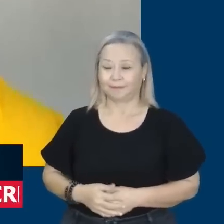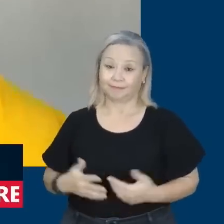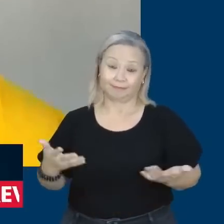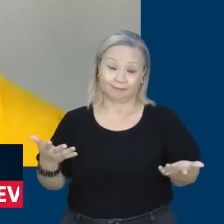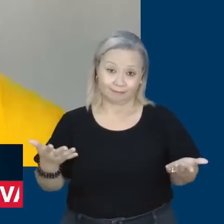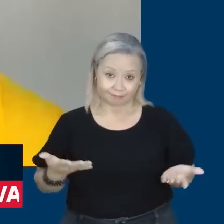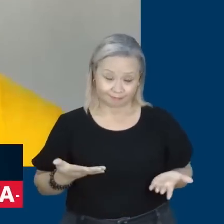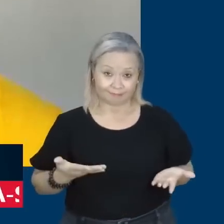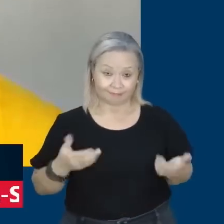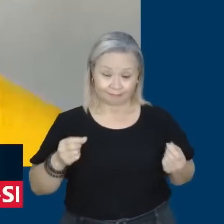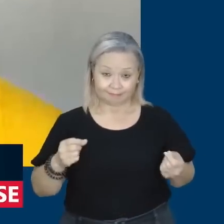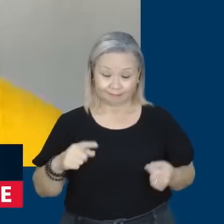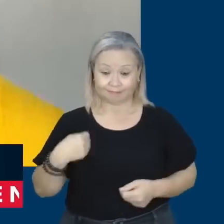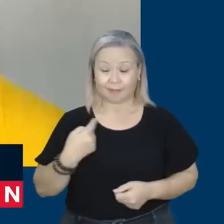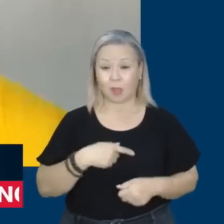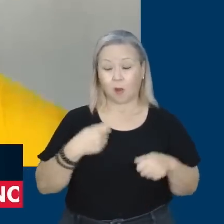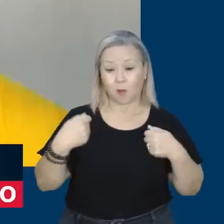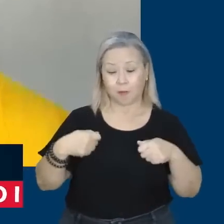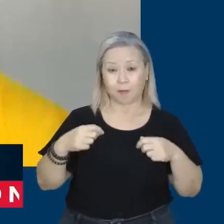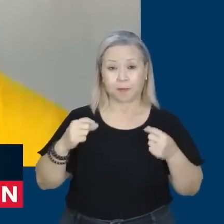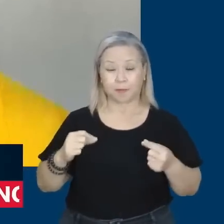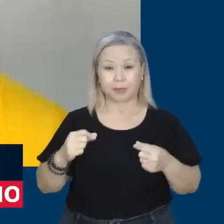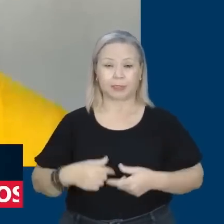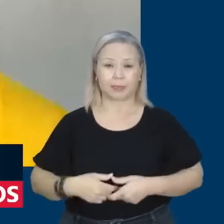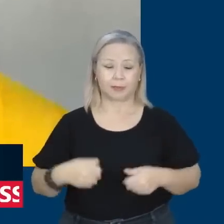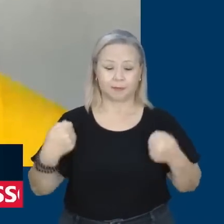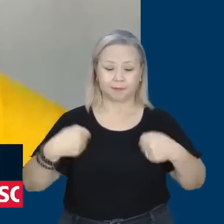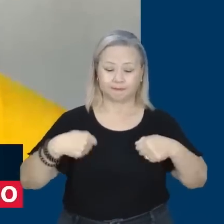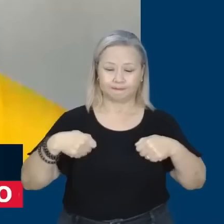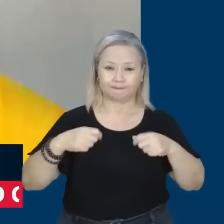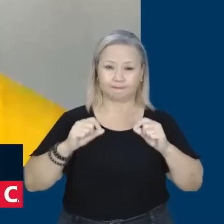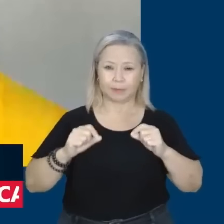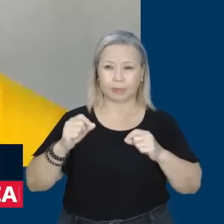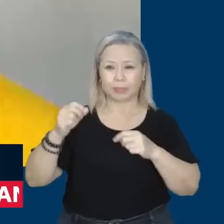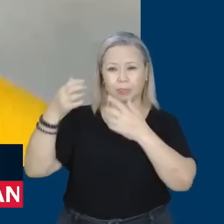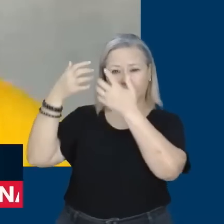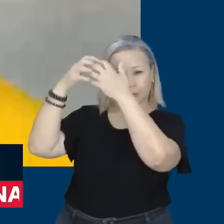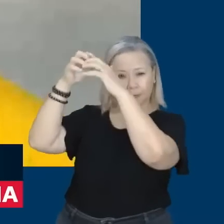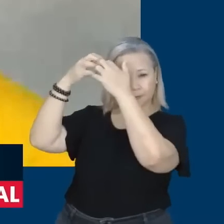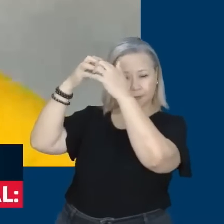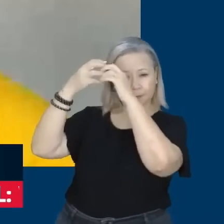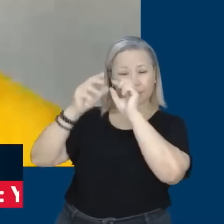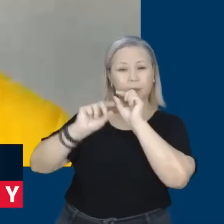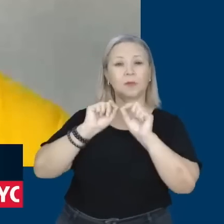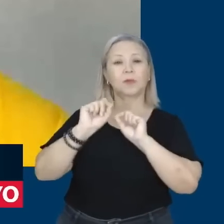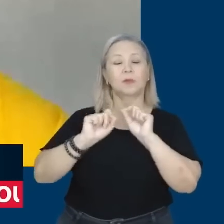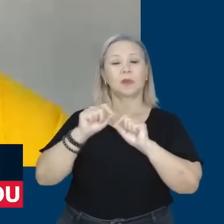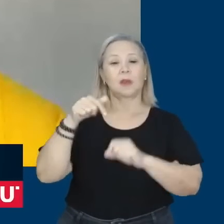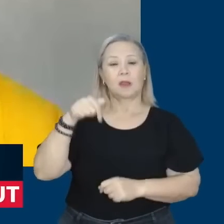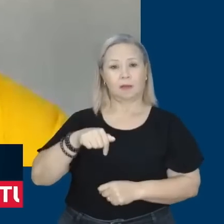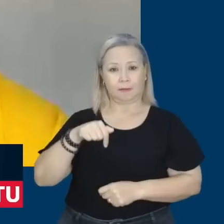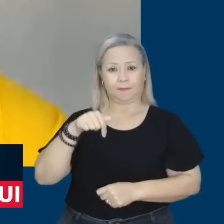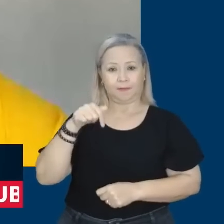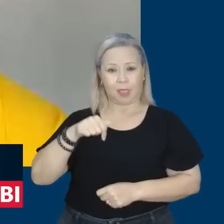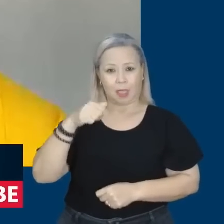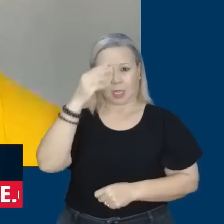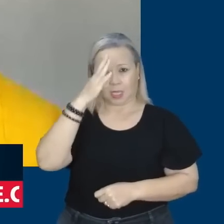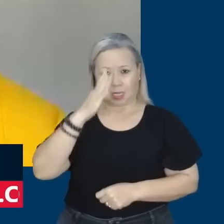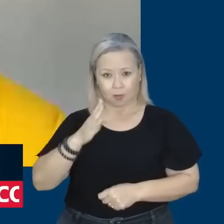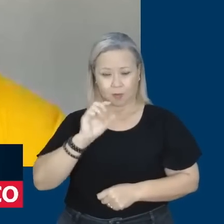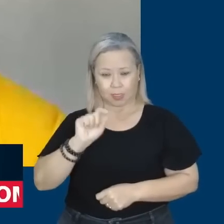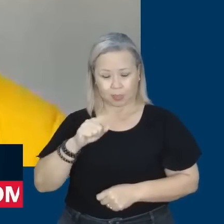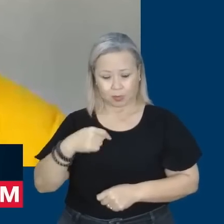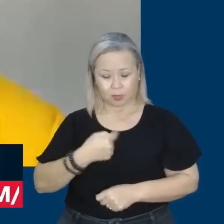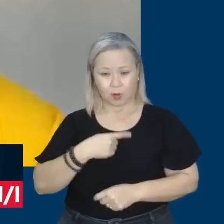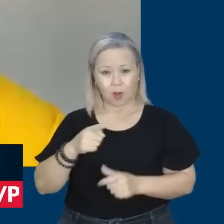Agora, a gente tem que pensar que é o seguinte: aqui no Brasil, a